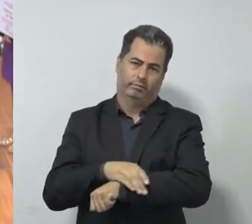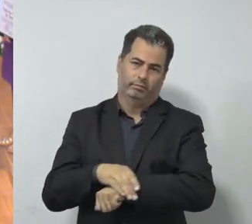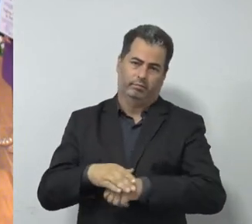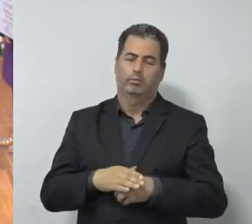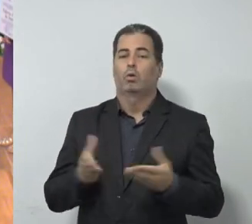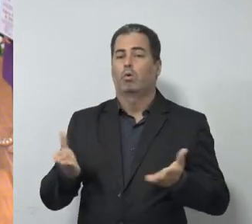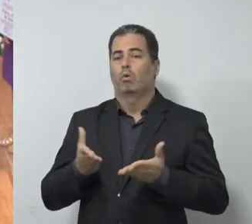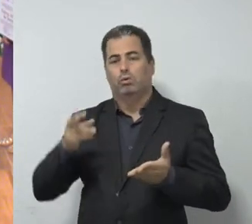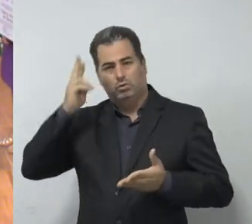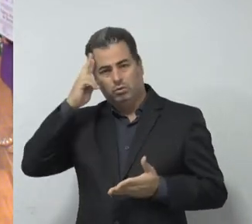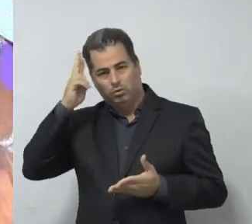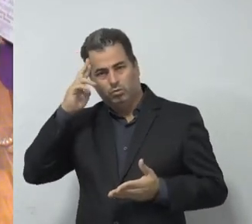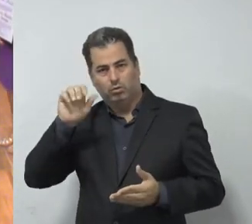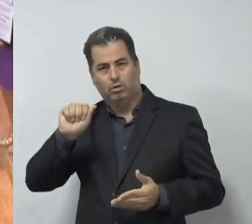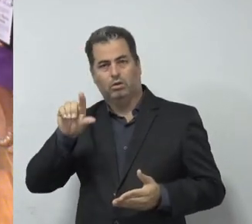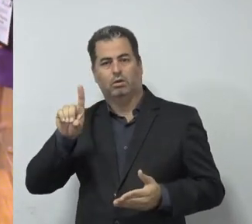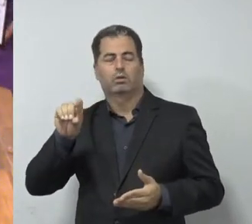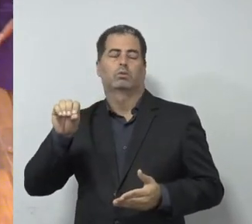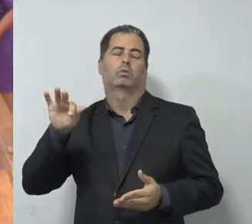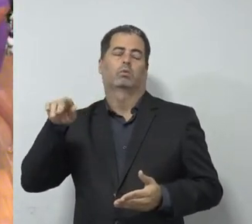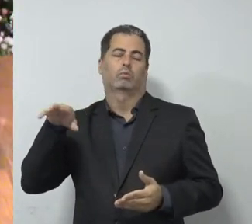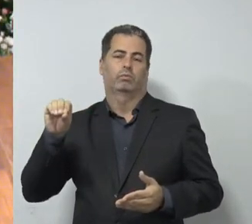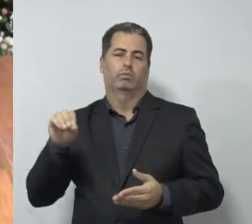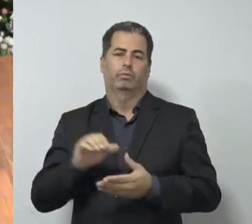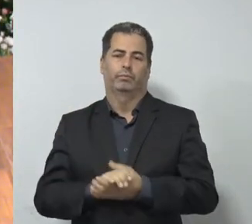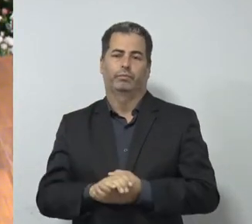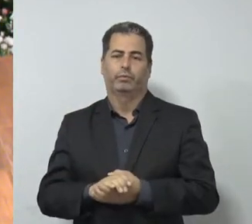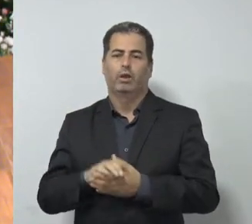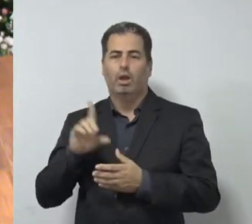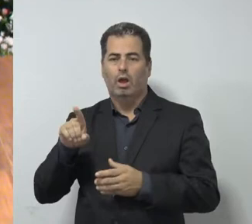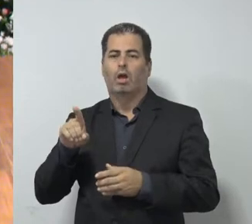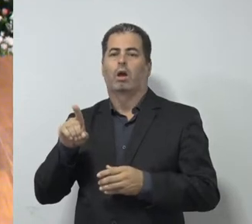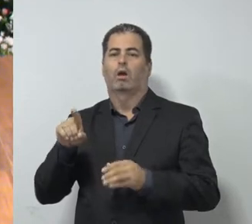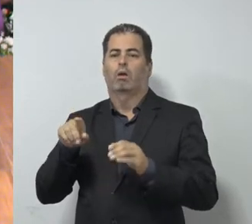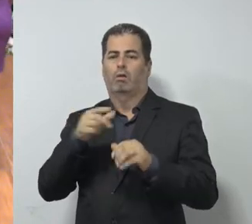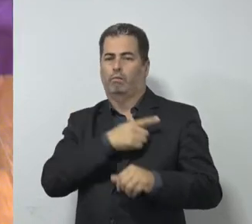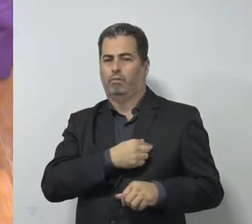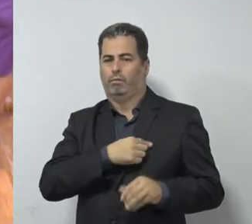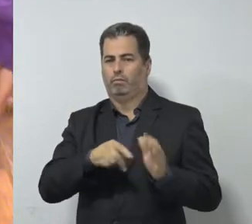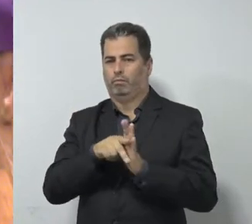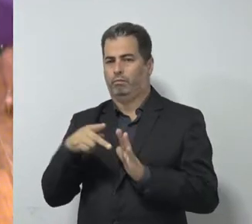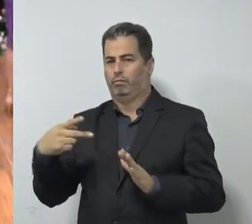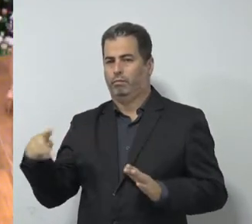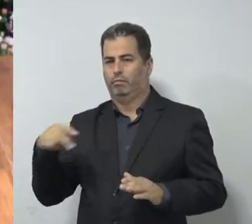Adolfo Batista, é homenageada do vereador Hélio Araújo.